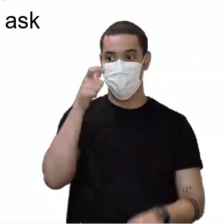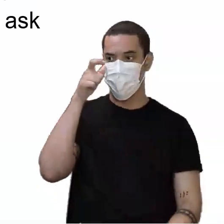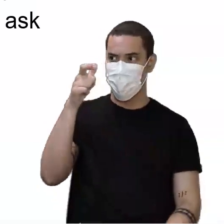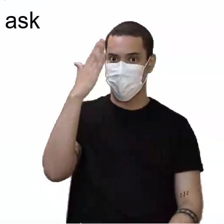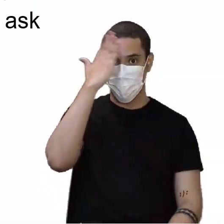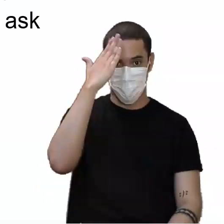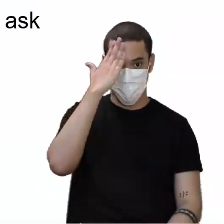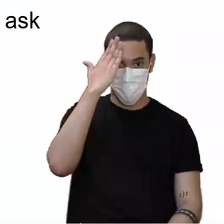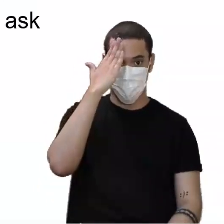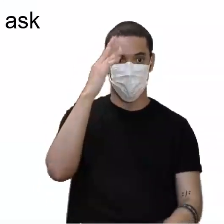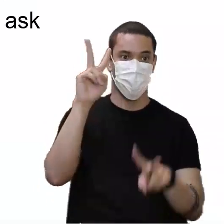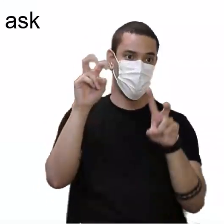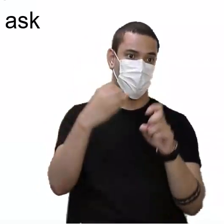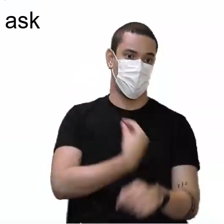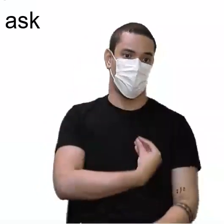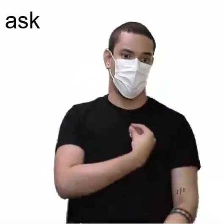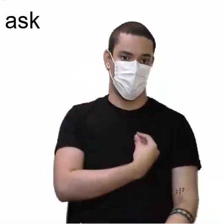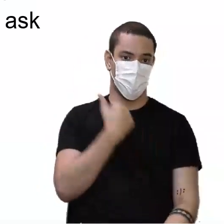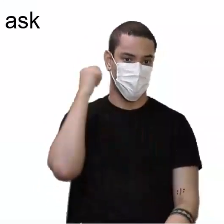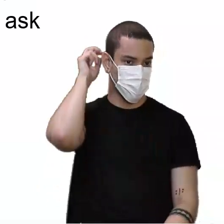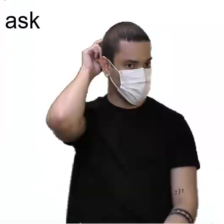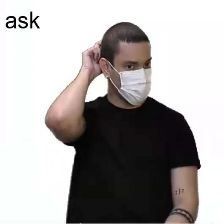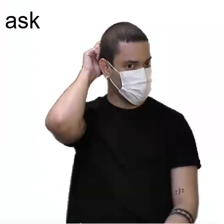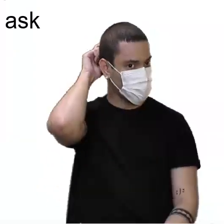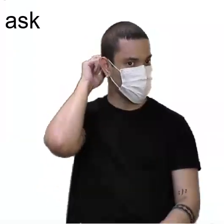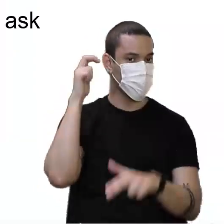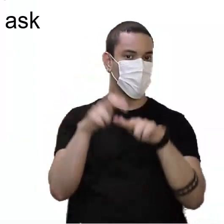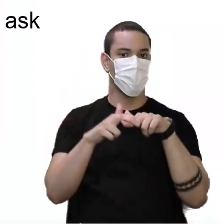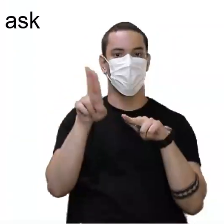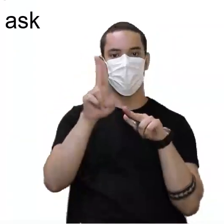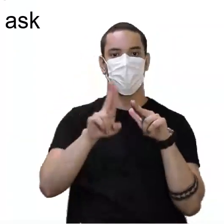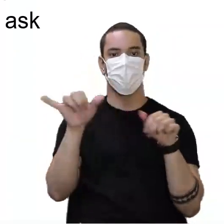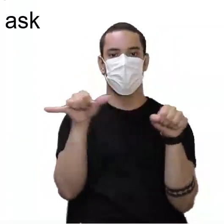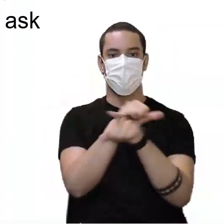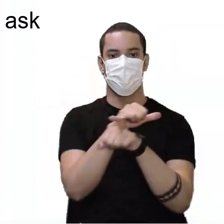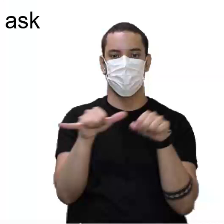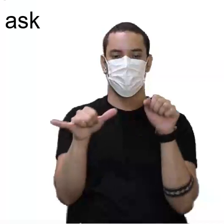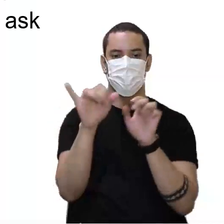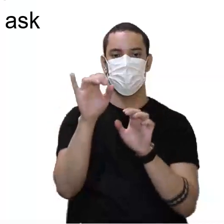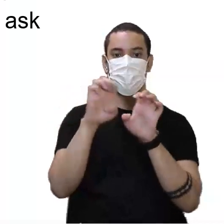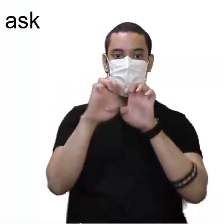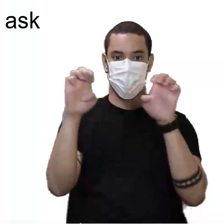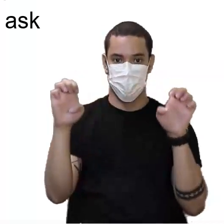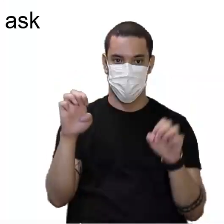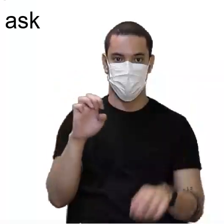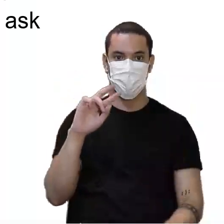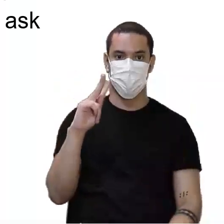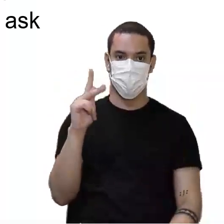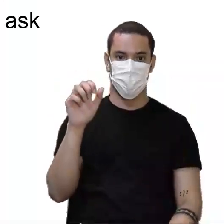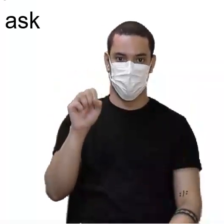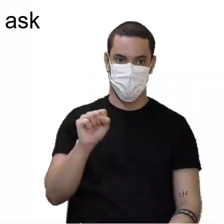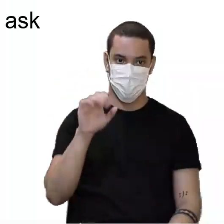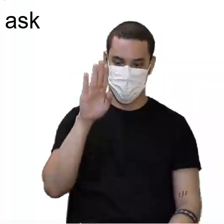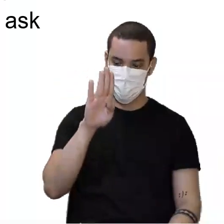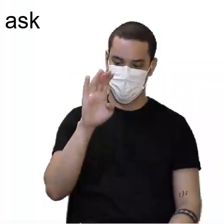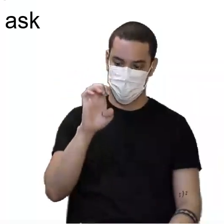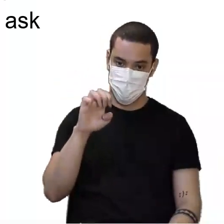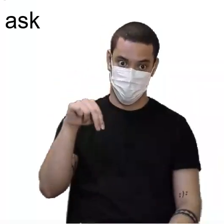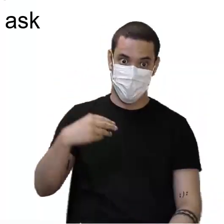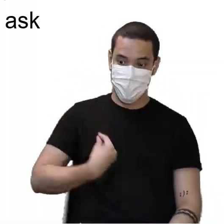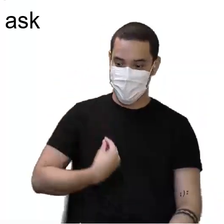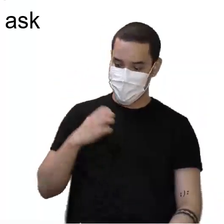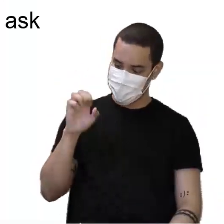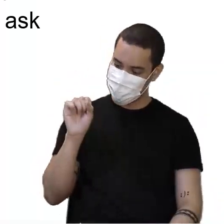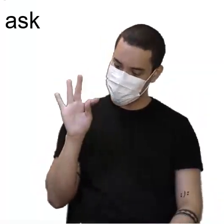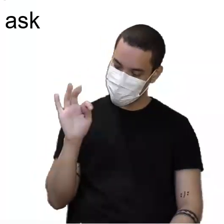interessada em saber. Então, presta atenção que aqui ele usa a estrutura do has been e ele está bem aí do lado dela. Ele esteve, não está